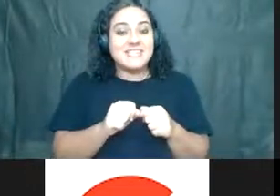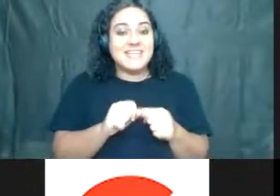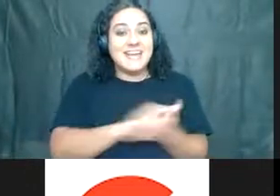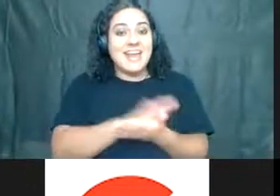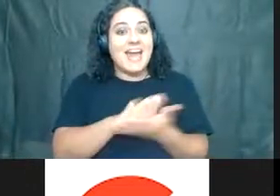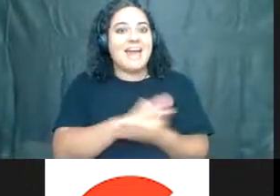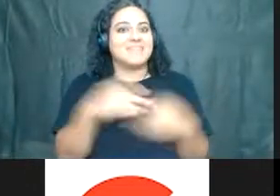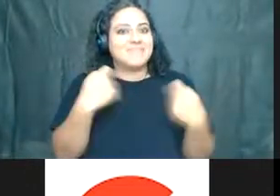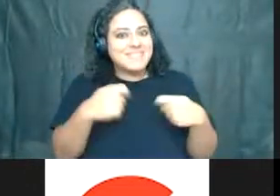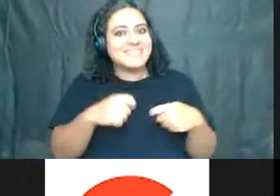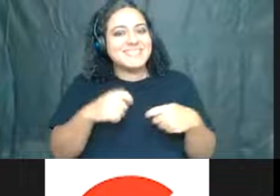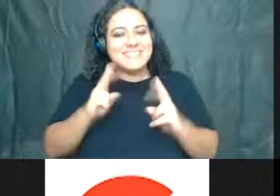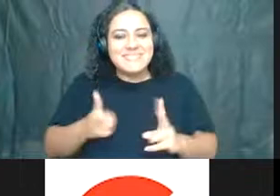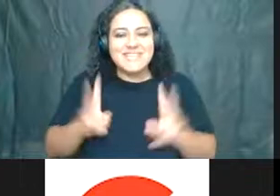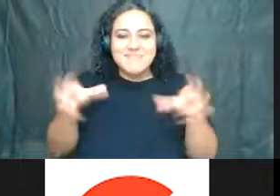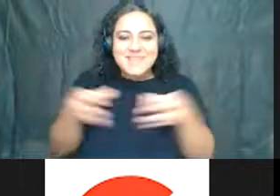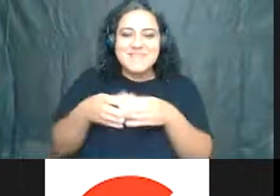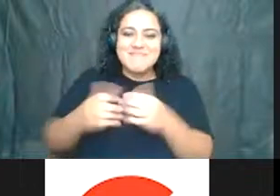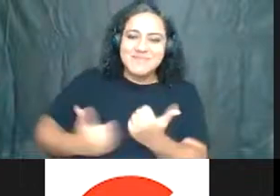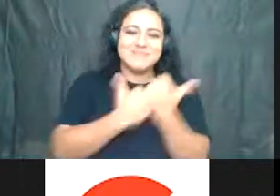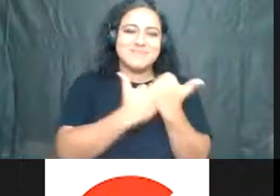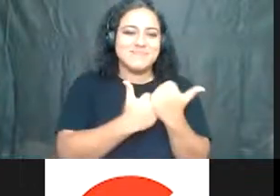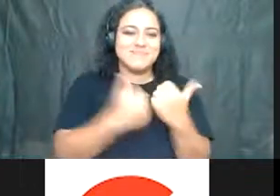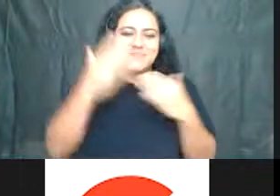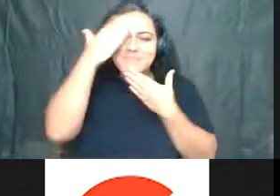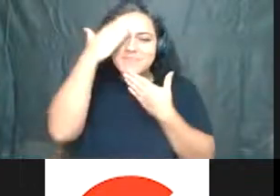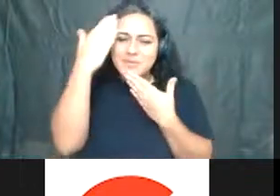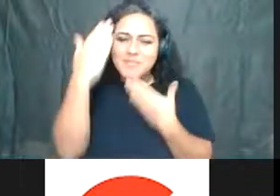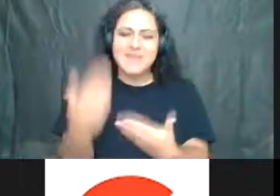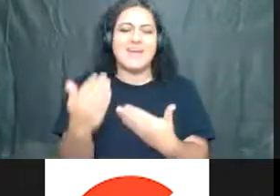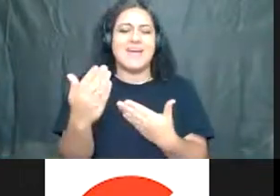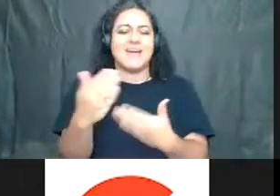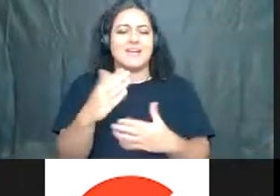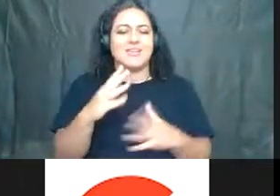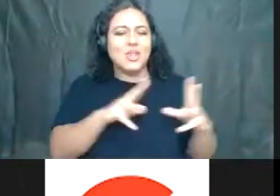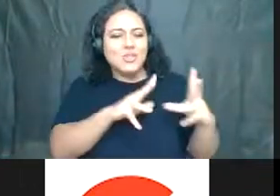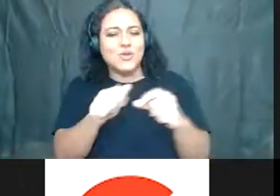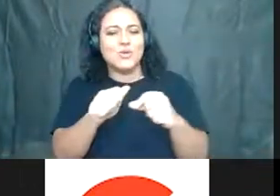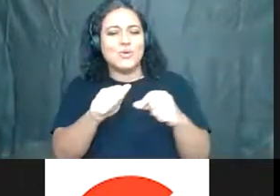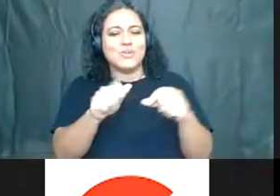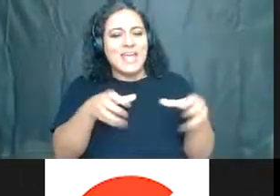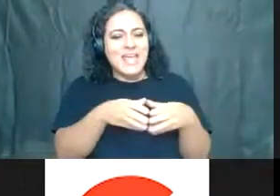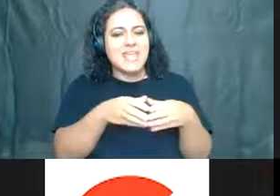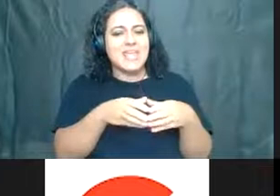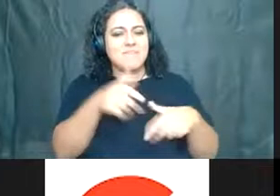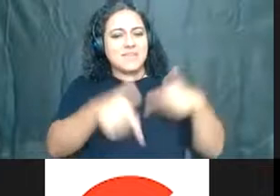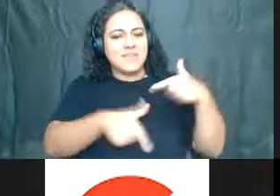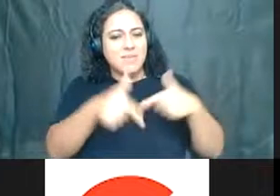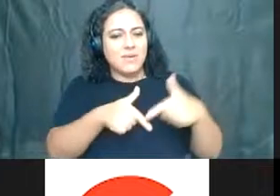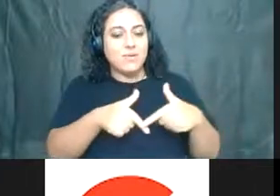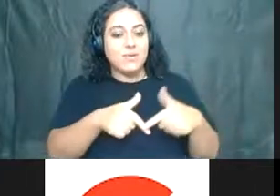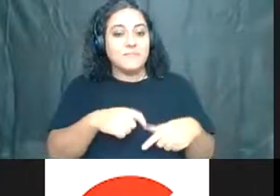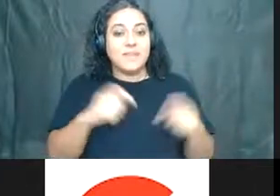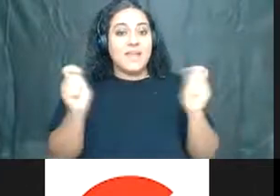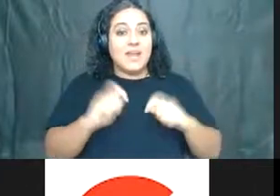sem a ajuda deles, né? Então, agradeço muito aqui a toda a equipe que trabalhou. Não vou nominar novamente, como eu fiz